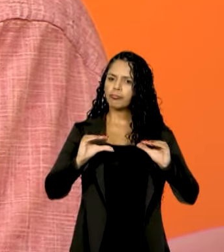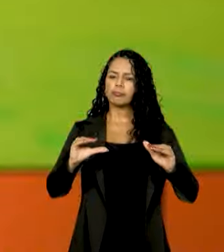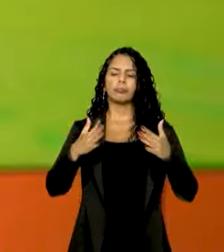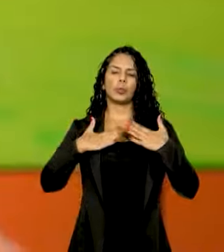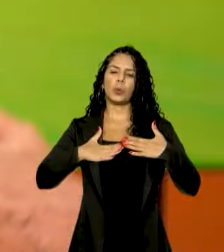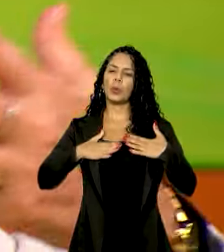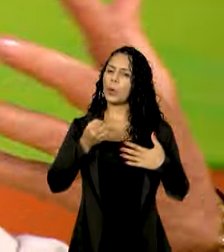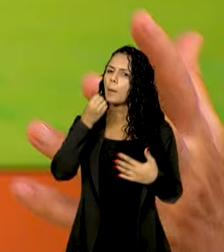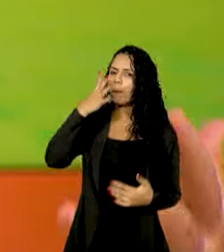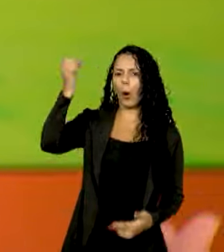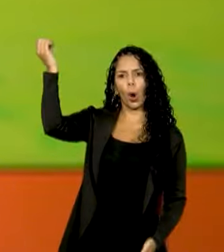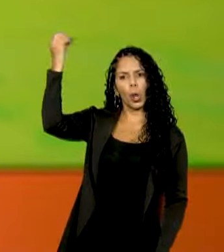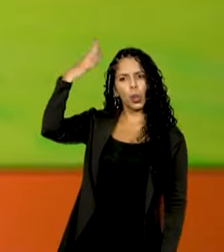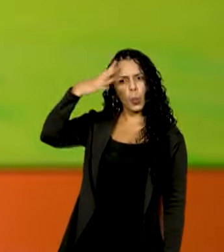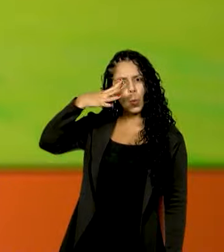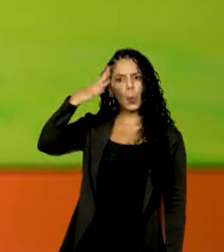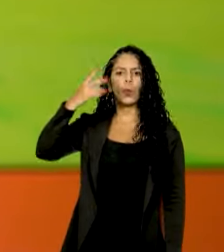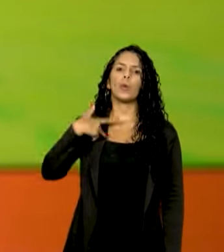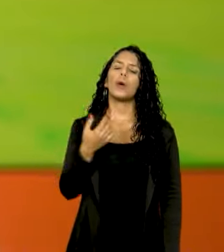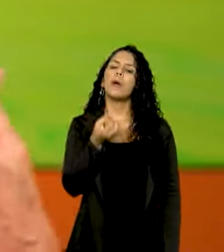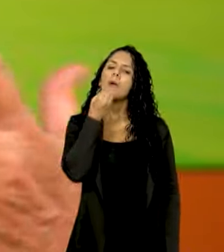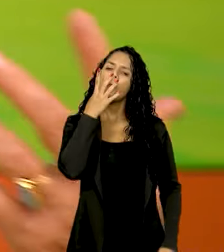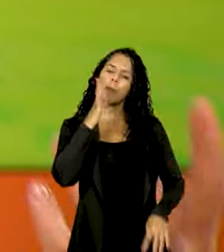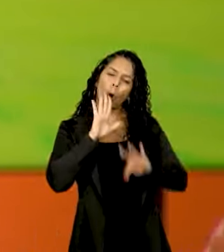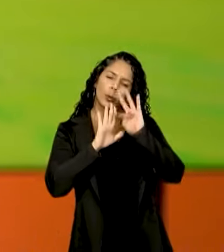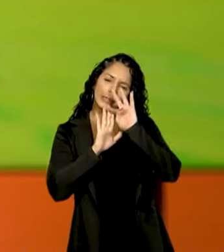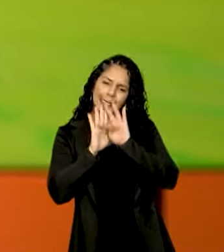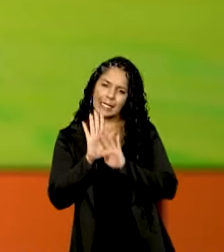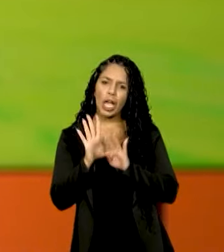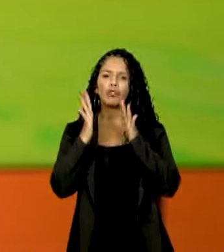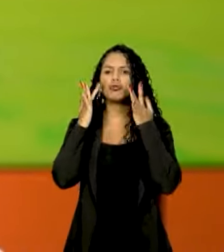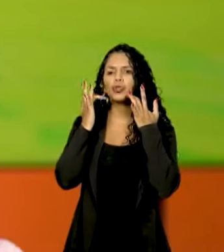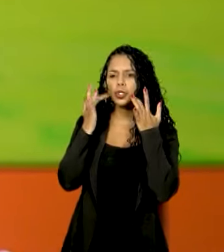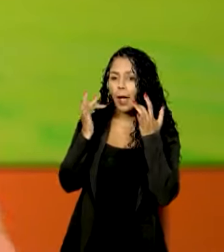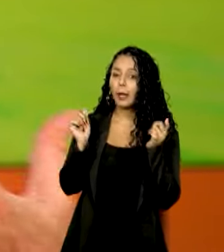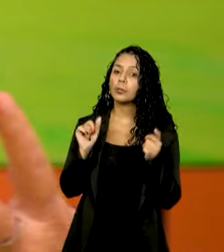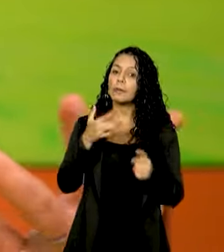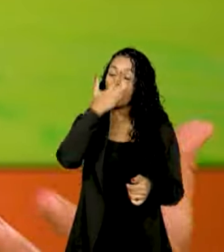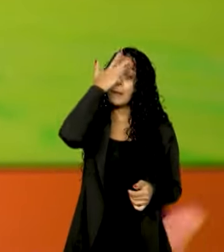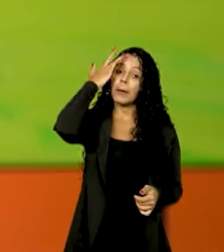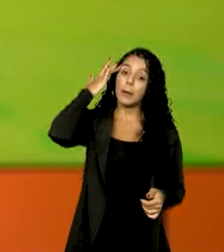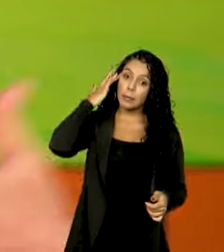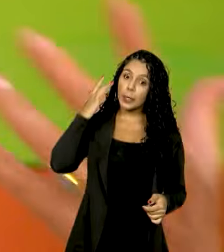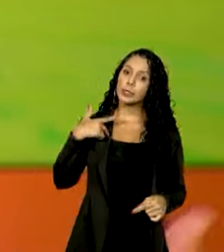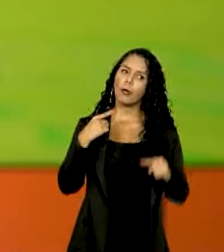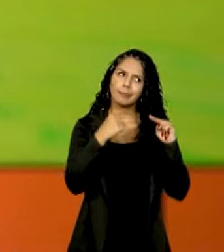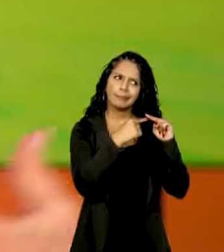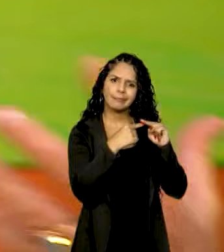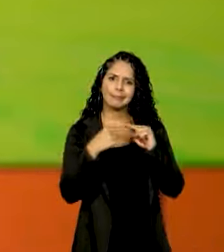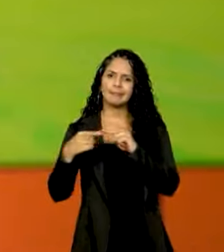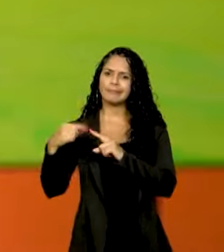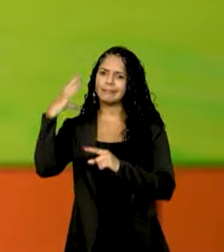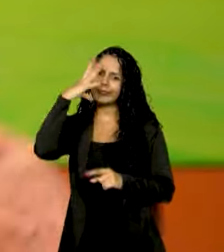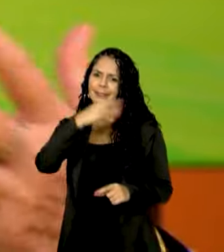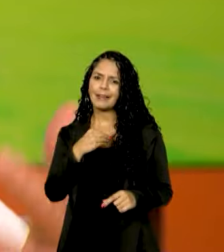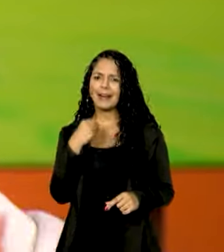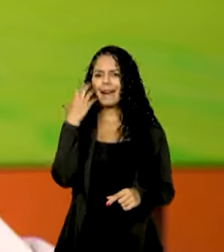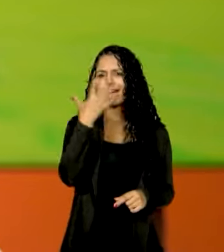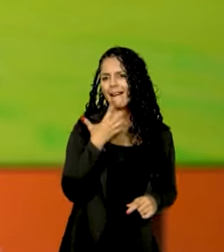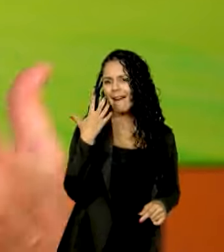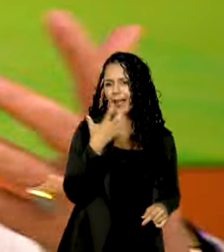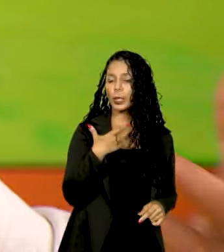teatro com uma boa luz, o teatro com um bom texto, o teatro com pessoas afinadas, bonitas, cantando